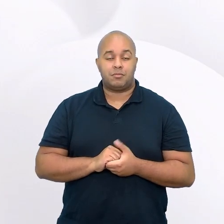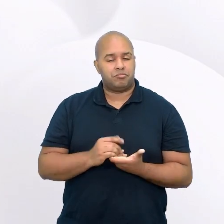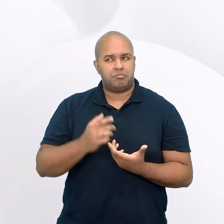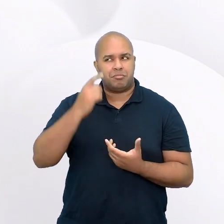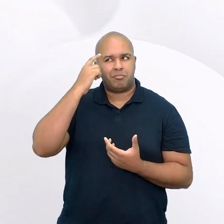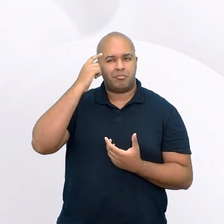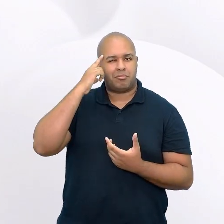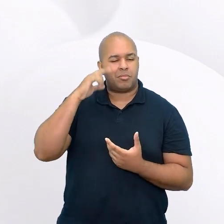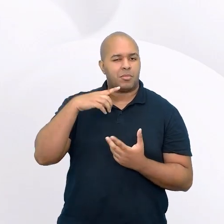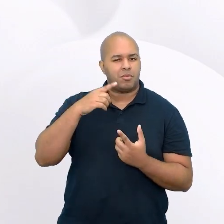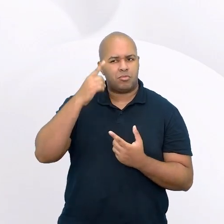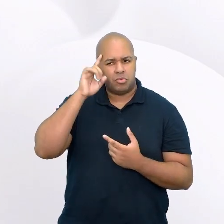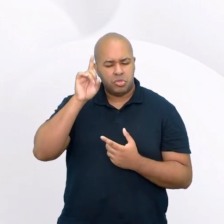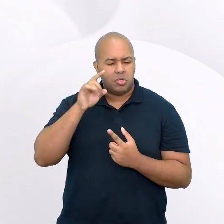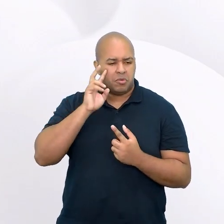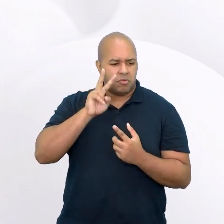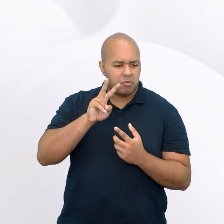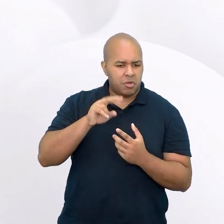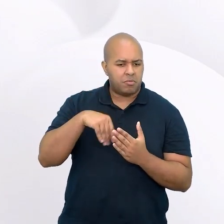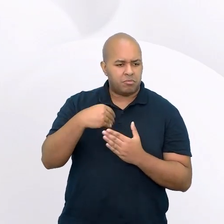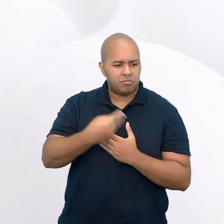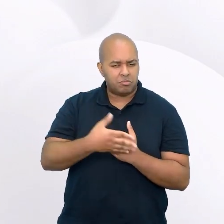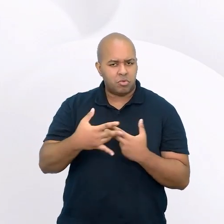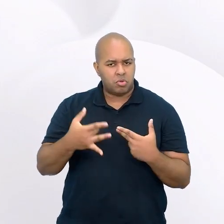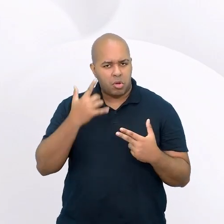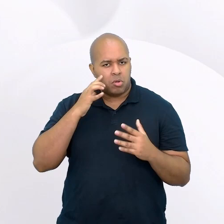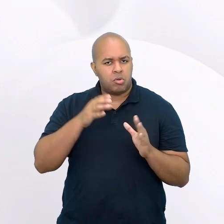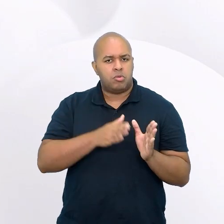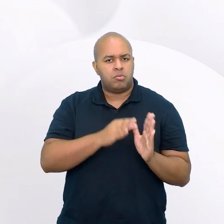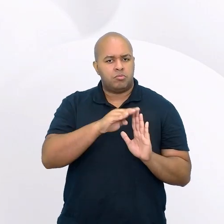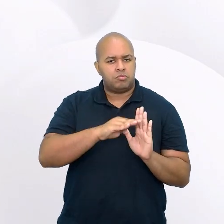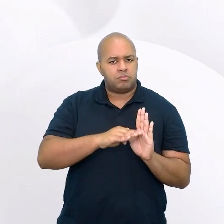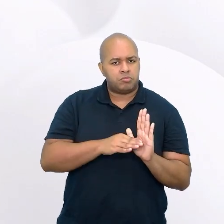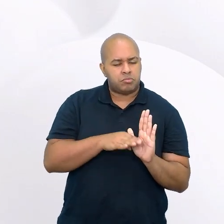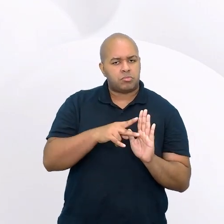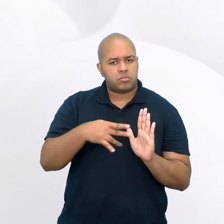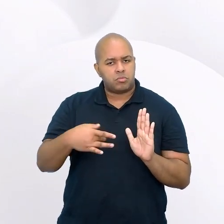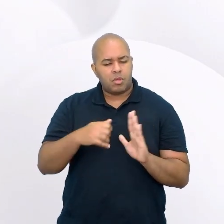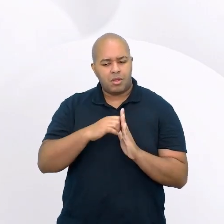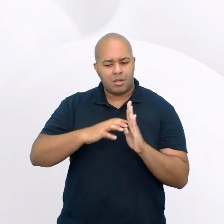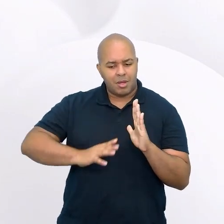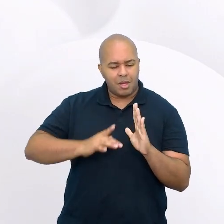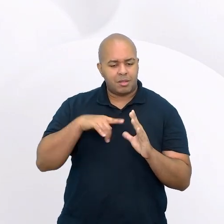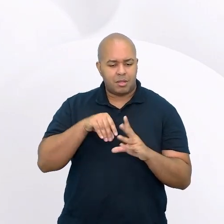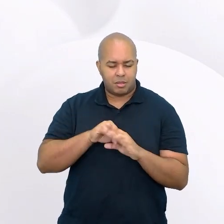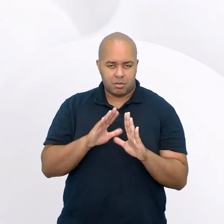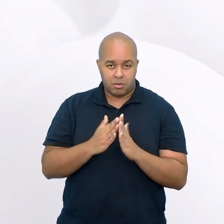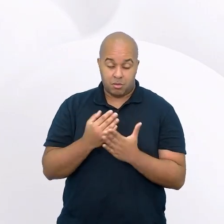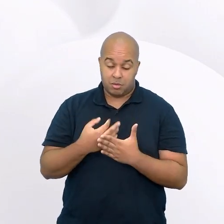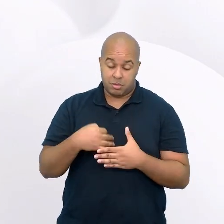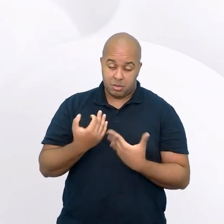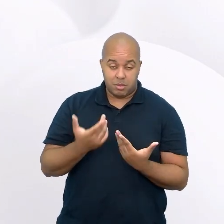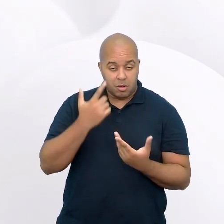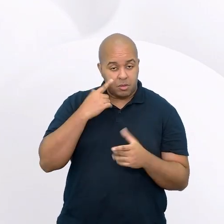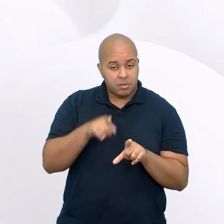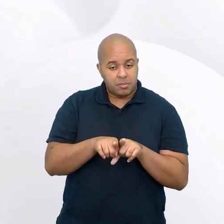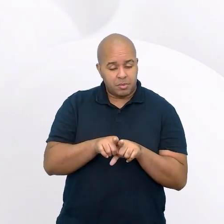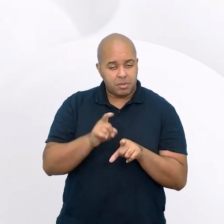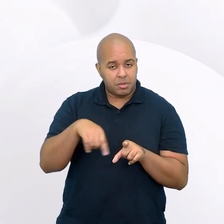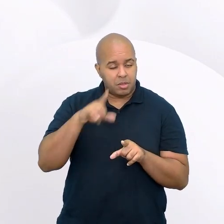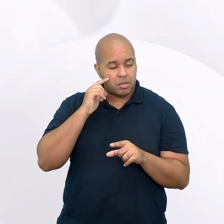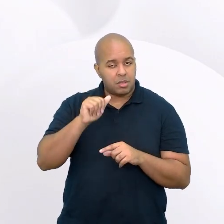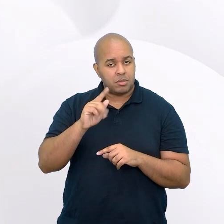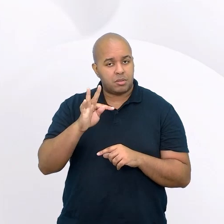pensar nas datas verificarem o calendário cronograma das formações das atividades na escola né e assim também das